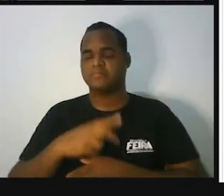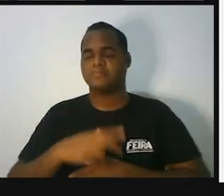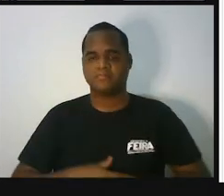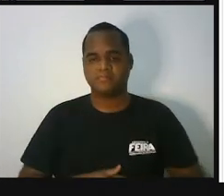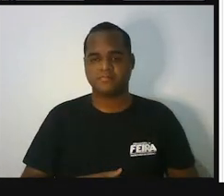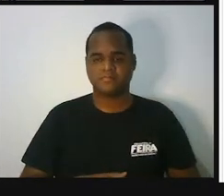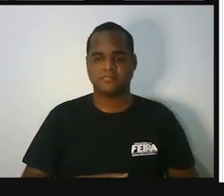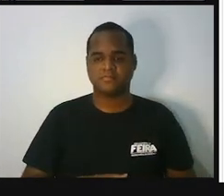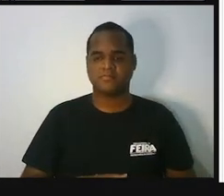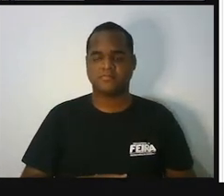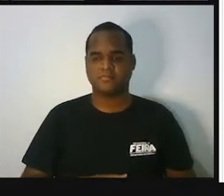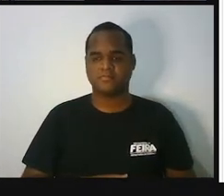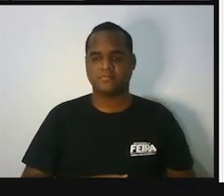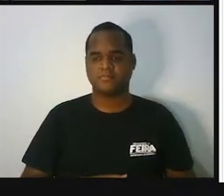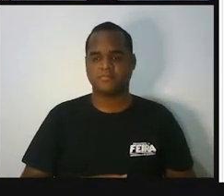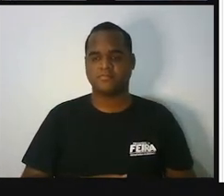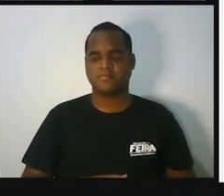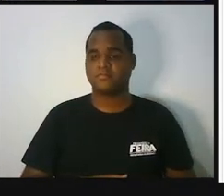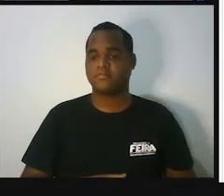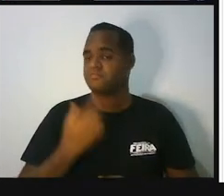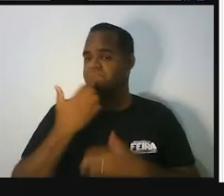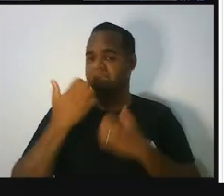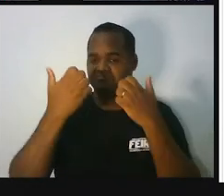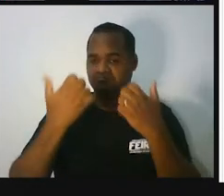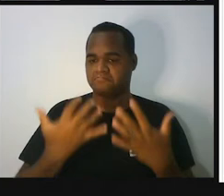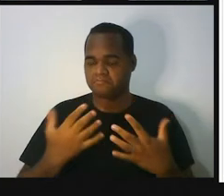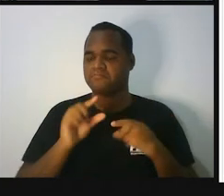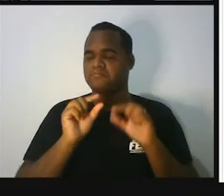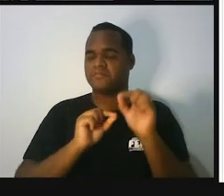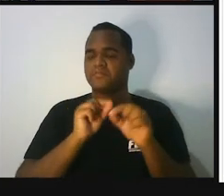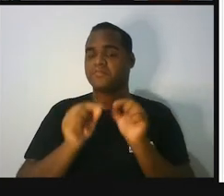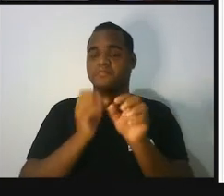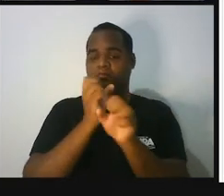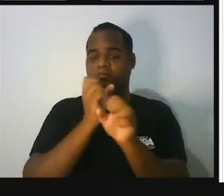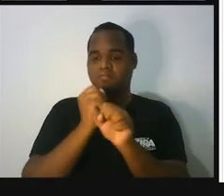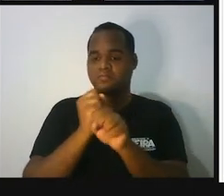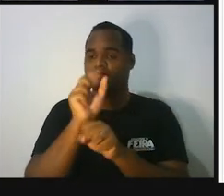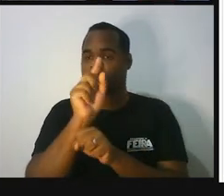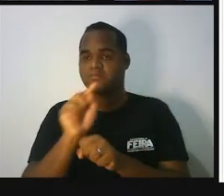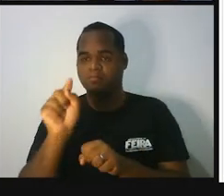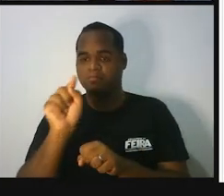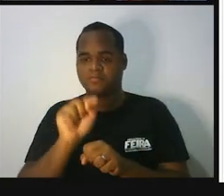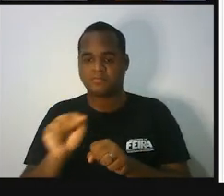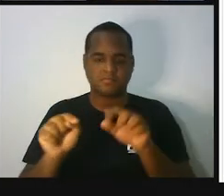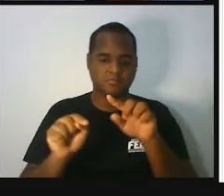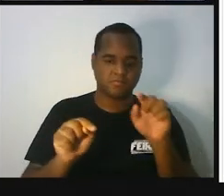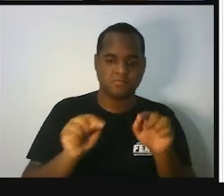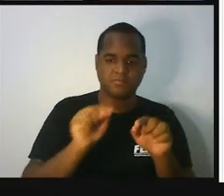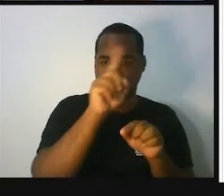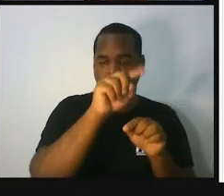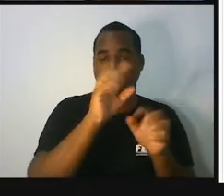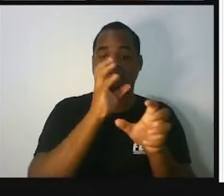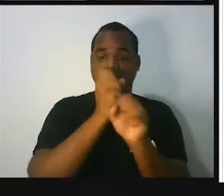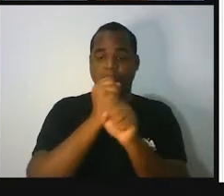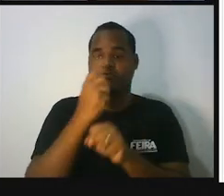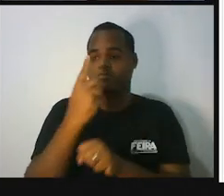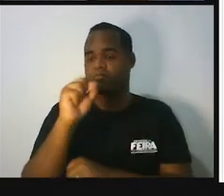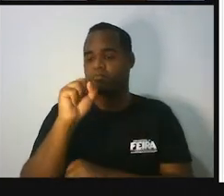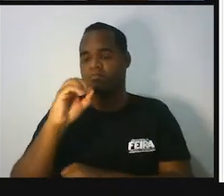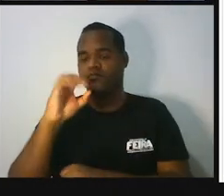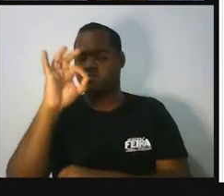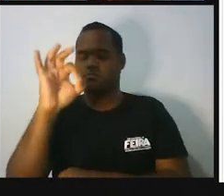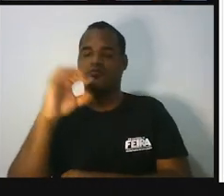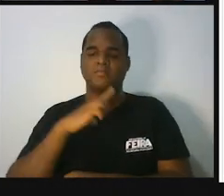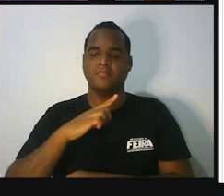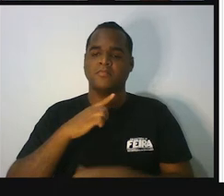triângulos. Eu disse para você que se a gente somar os ângulos internos de um triângulo, tem que dar 180.